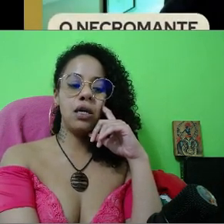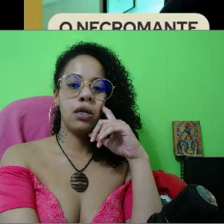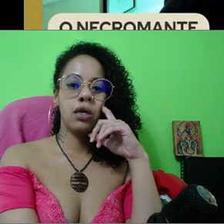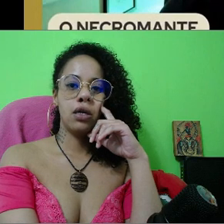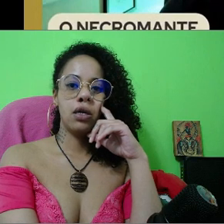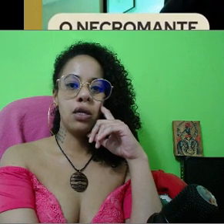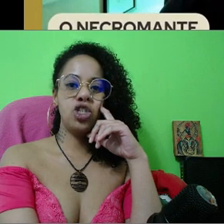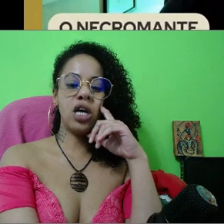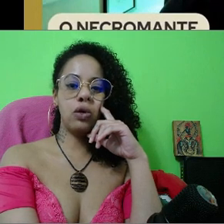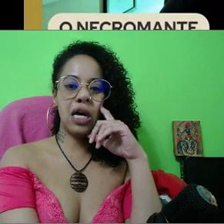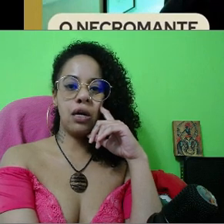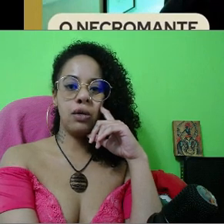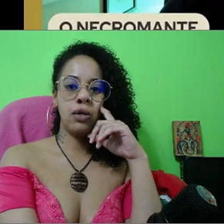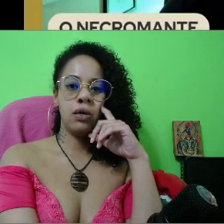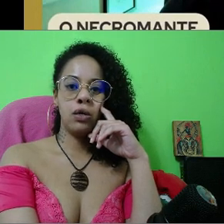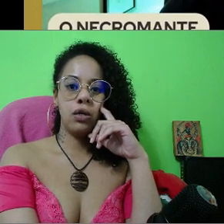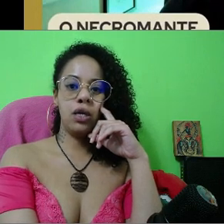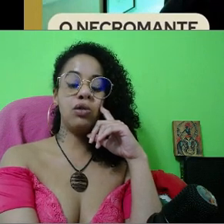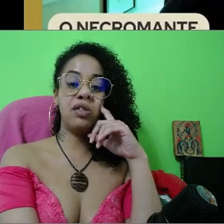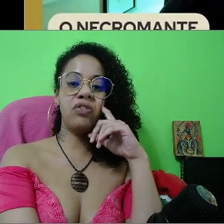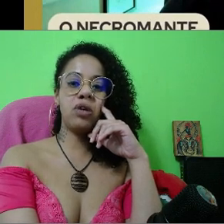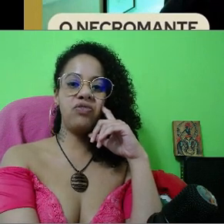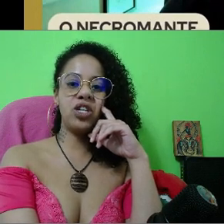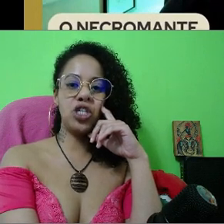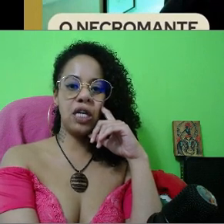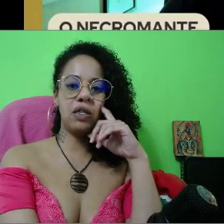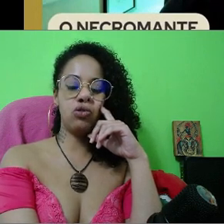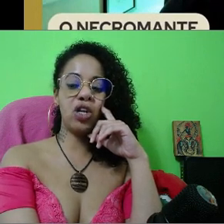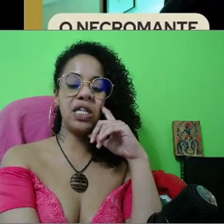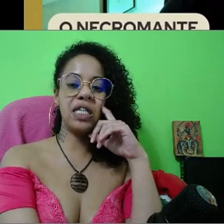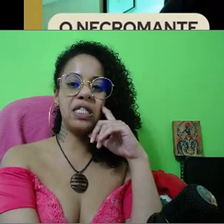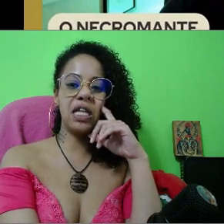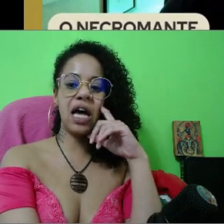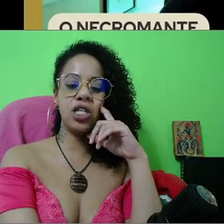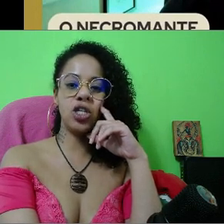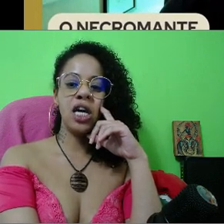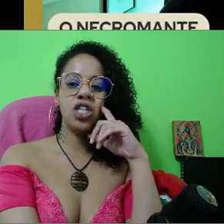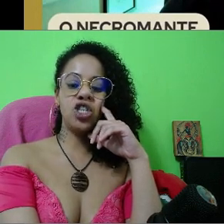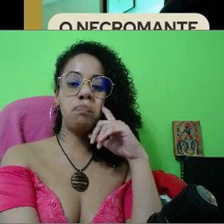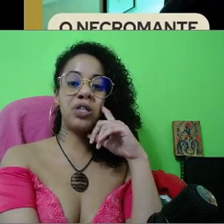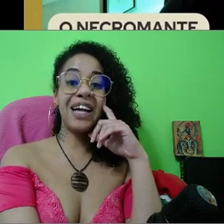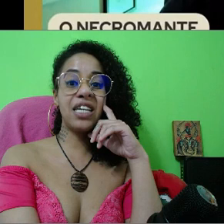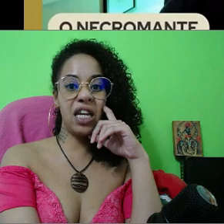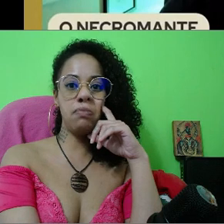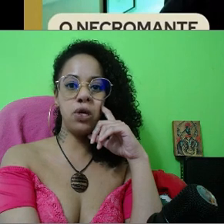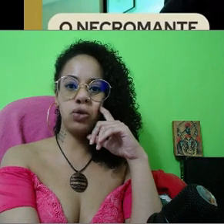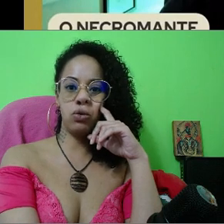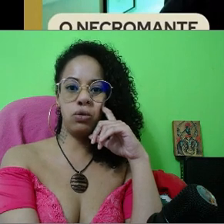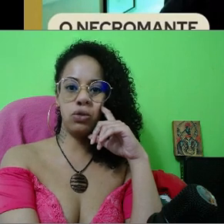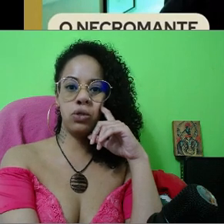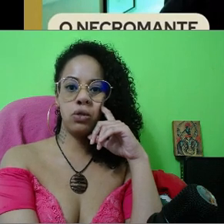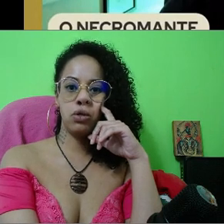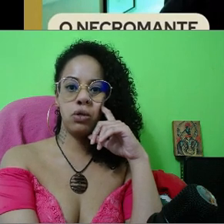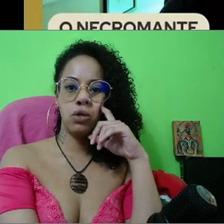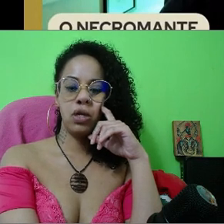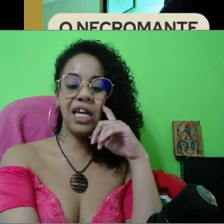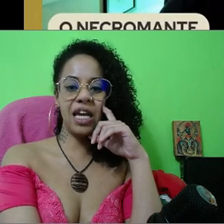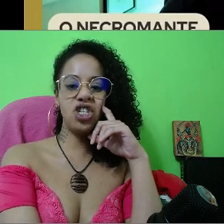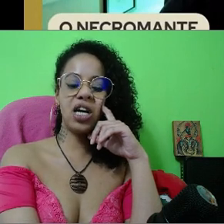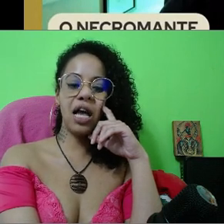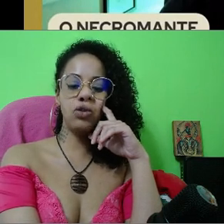eu sei dialogar inclusive com a divergência Eu não tenho necessidade de imputar crime aos outros